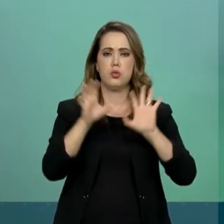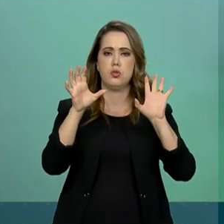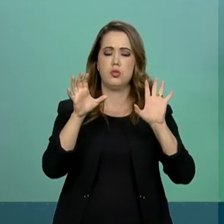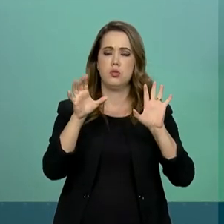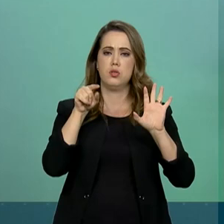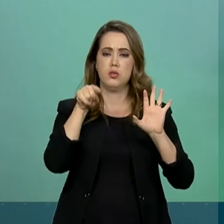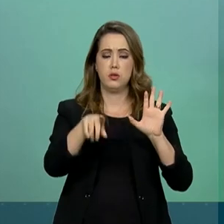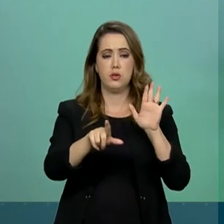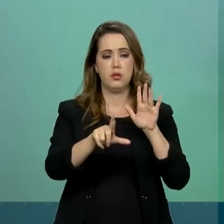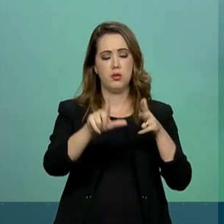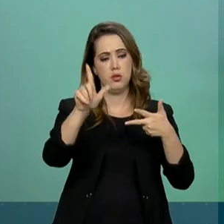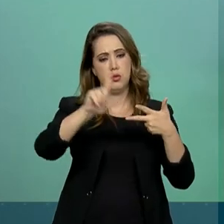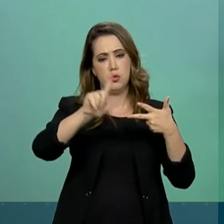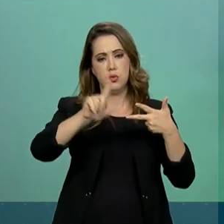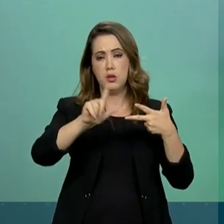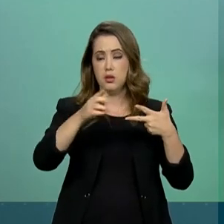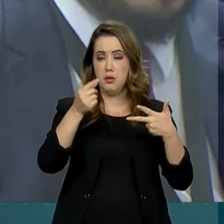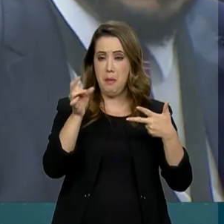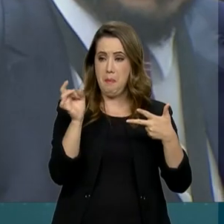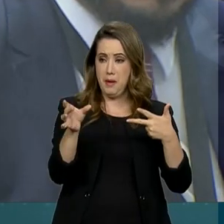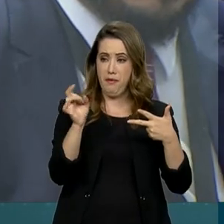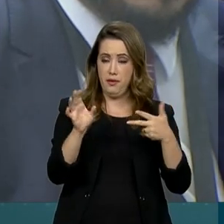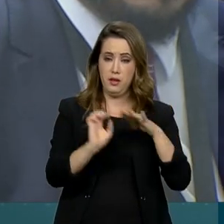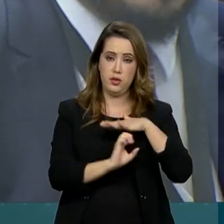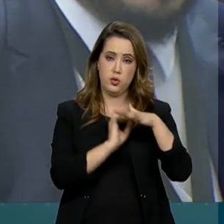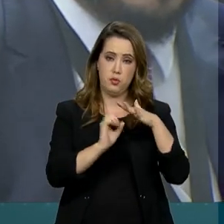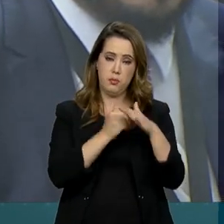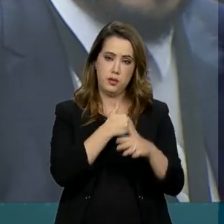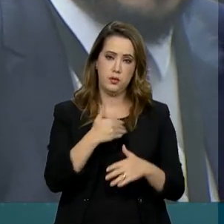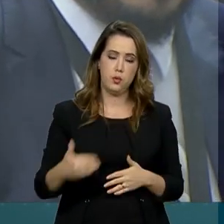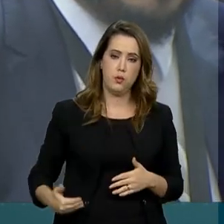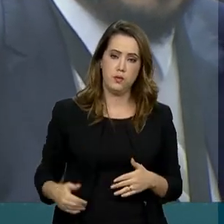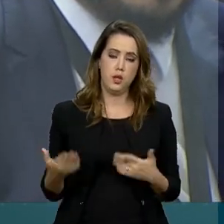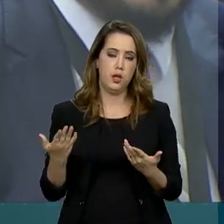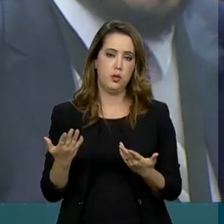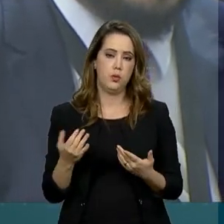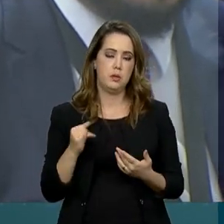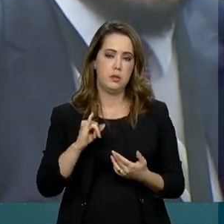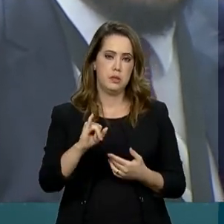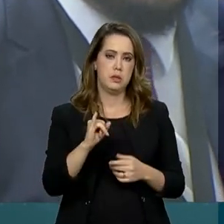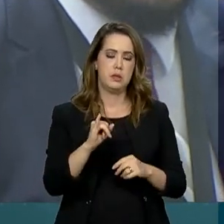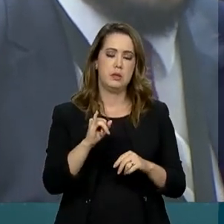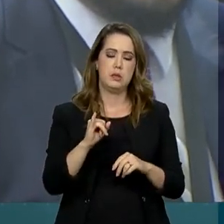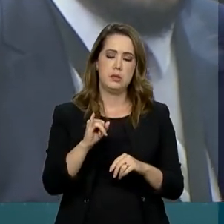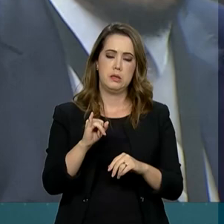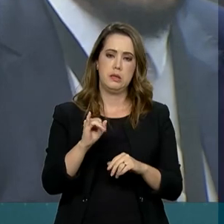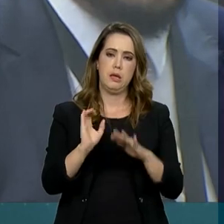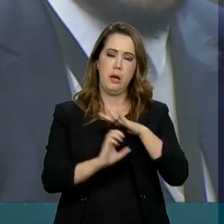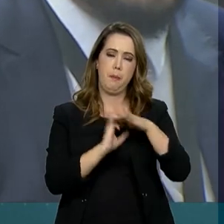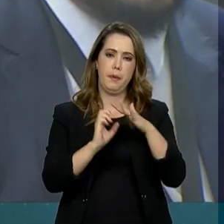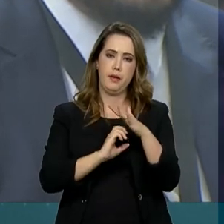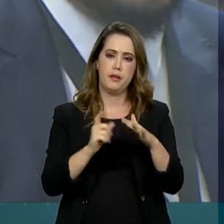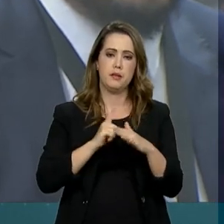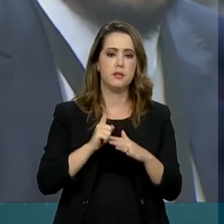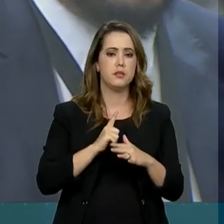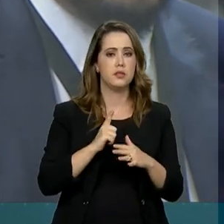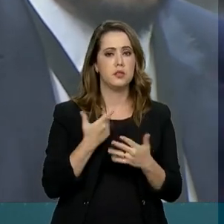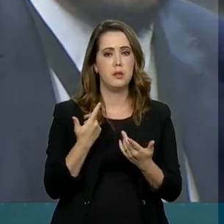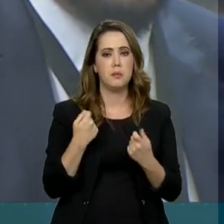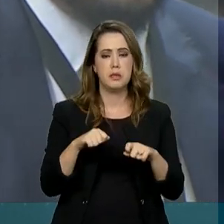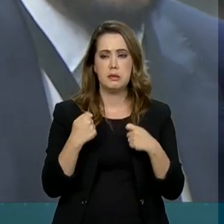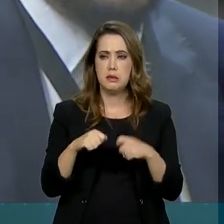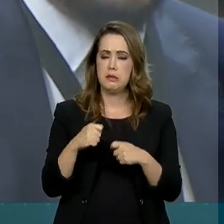do legislativo para venda de empresas estatais é quando elas envolvem o desfazimento de